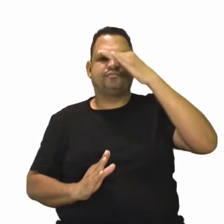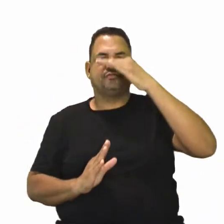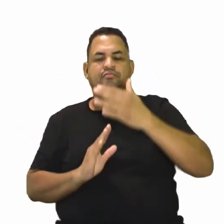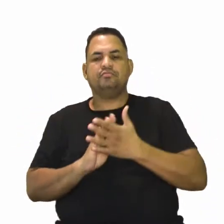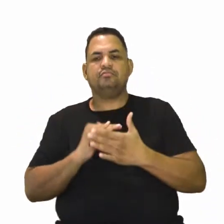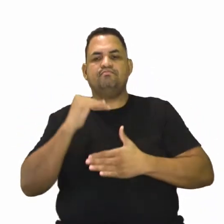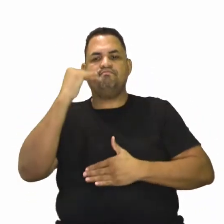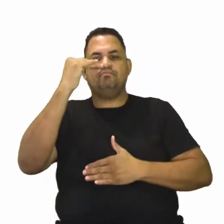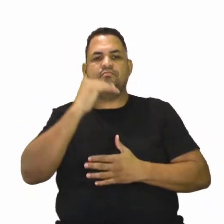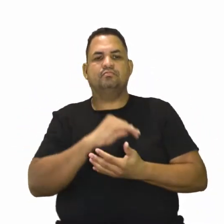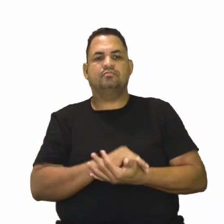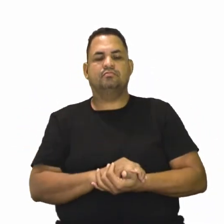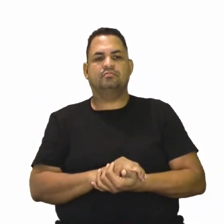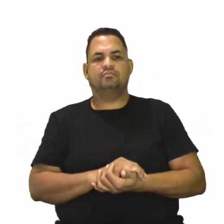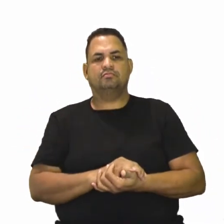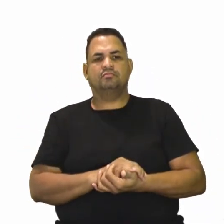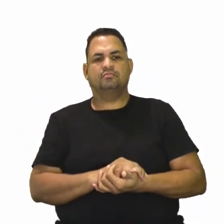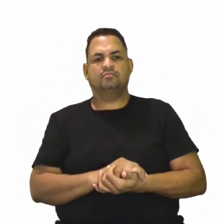ao patamar.